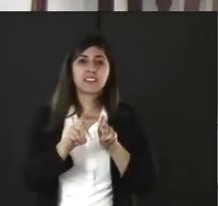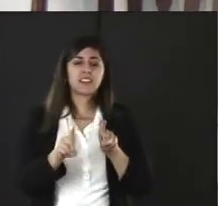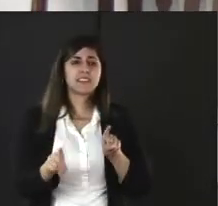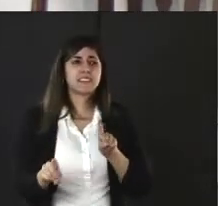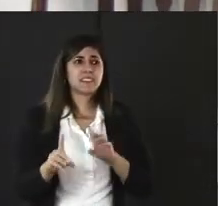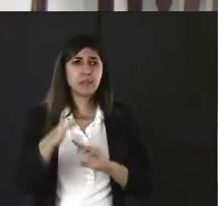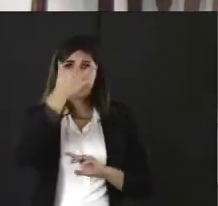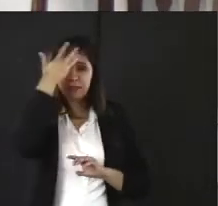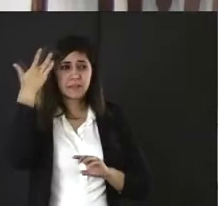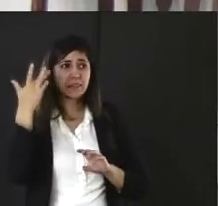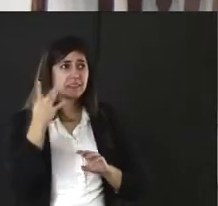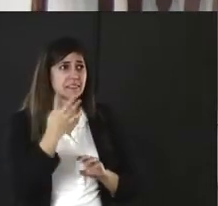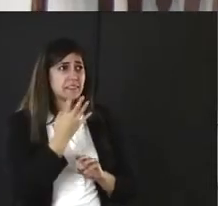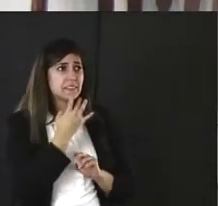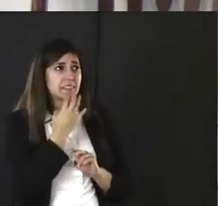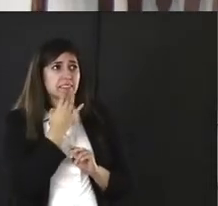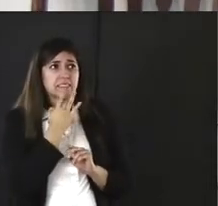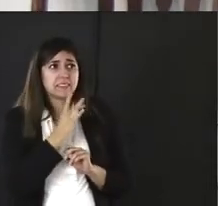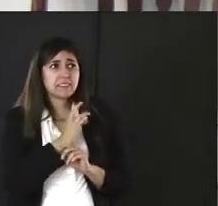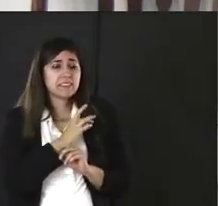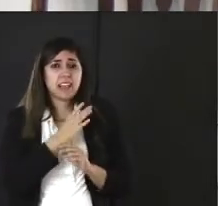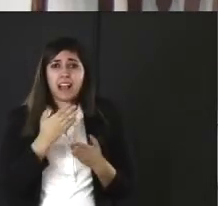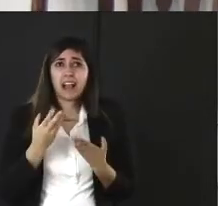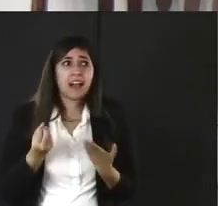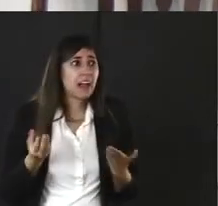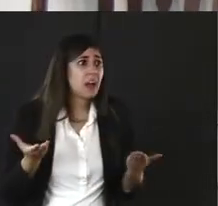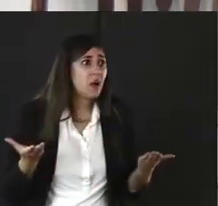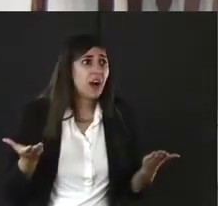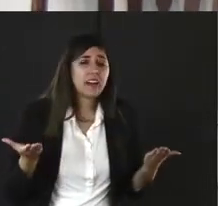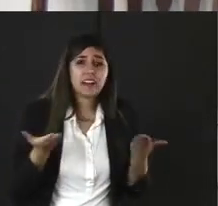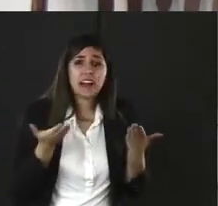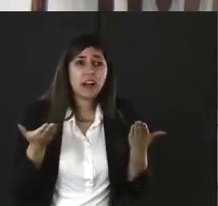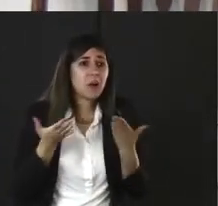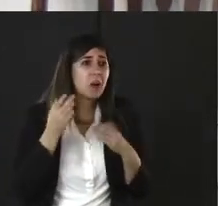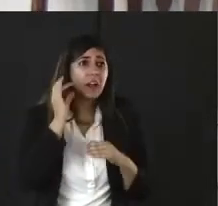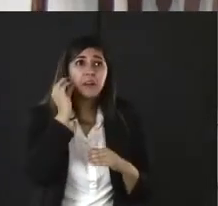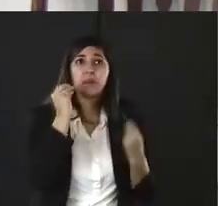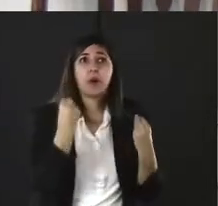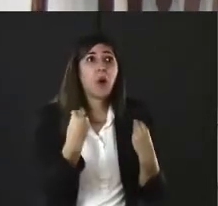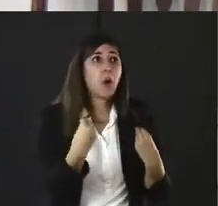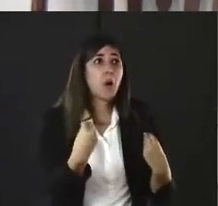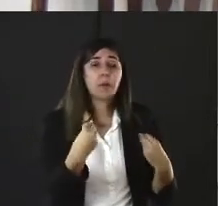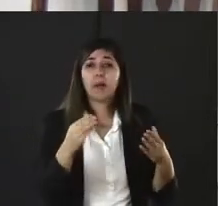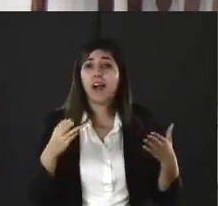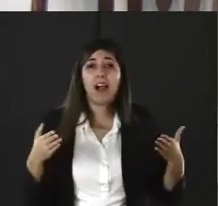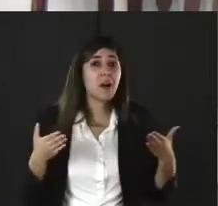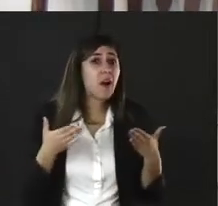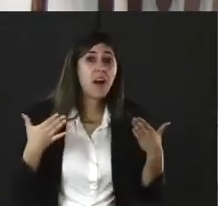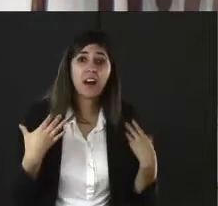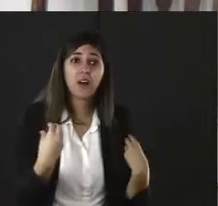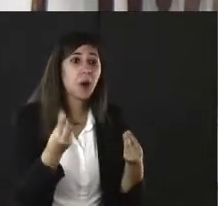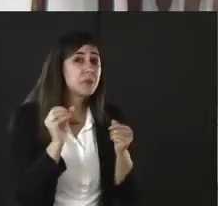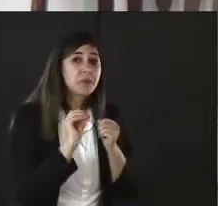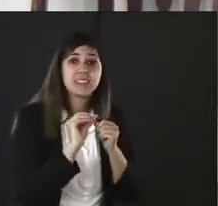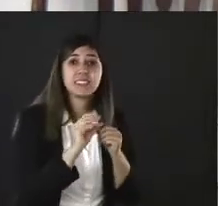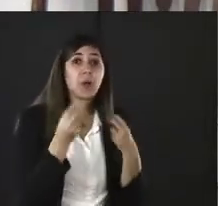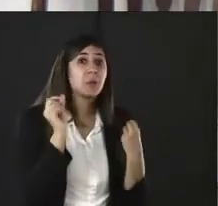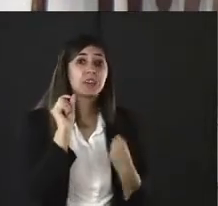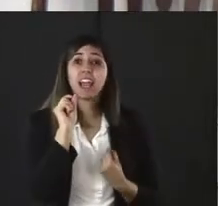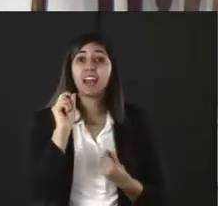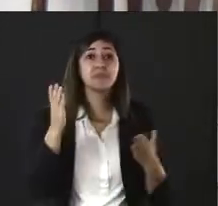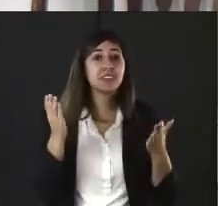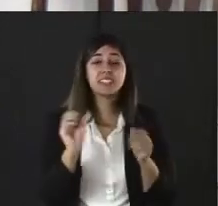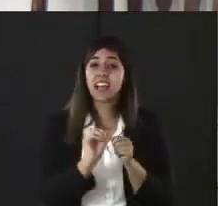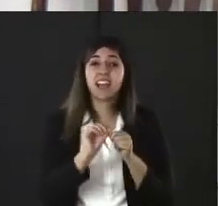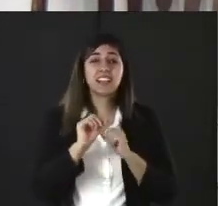atemorizadas e eles perguntam e agora se é isso que aconteceu e agora que que a gente faz o